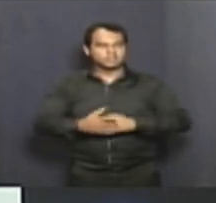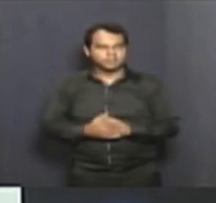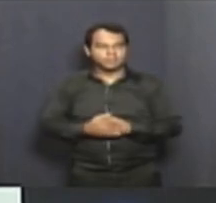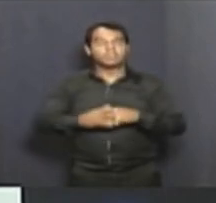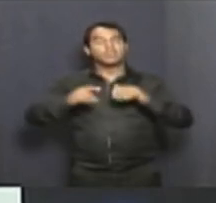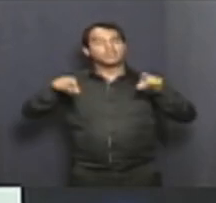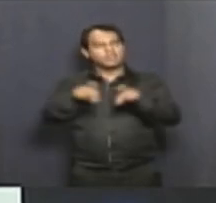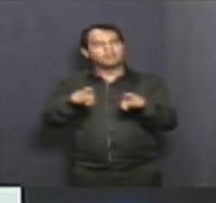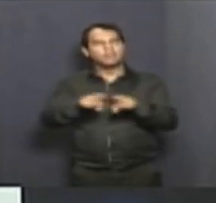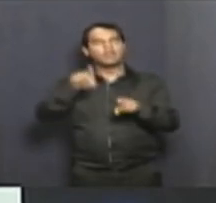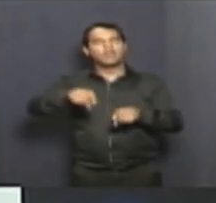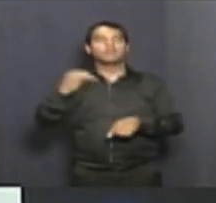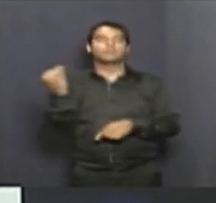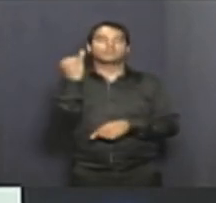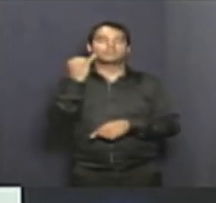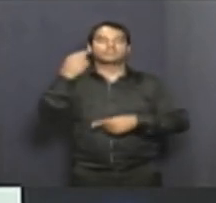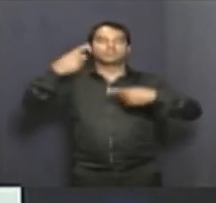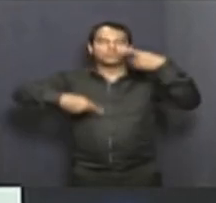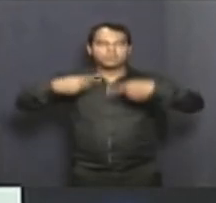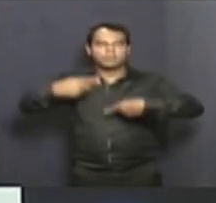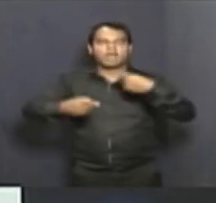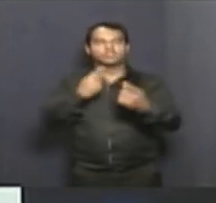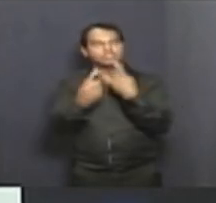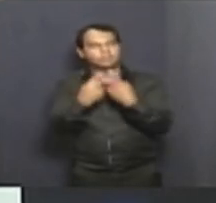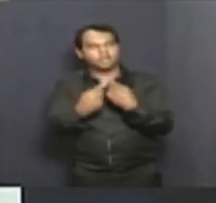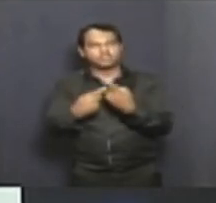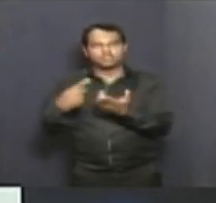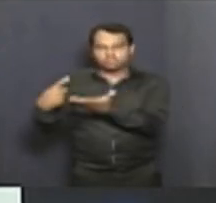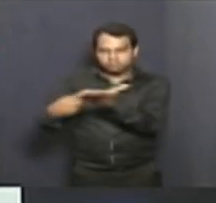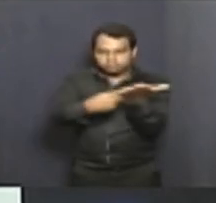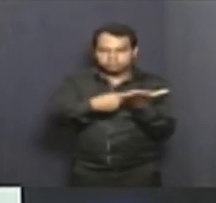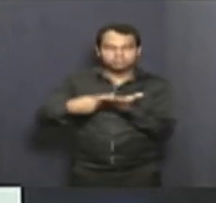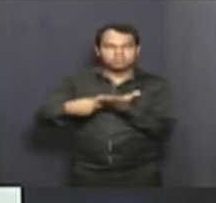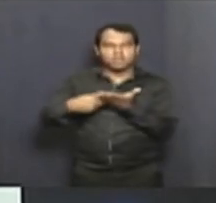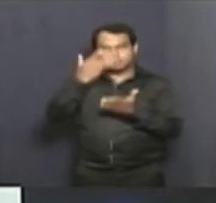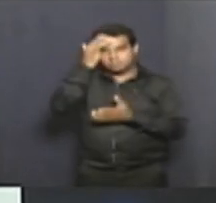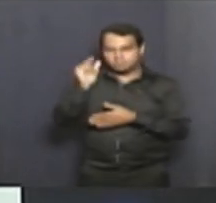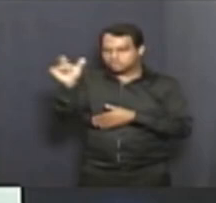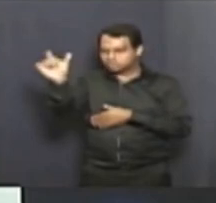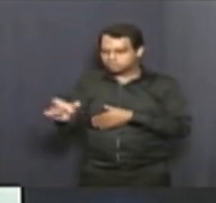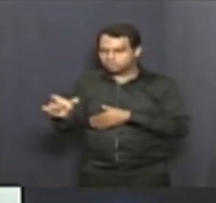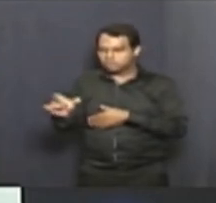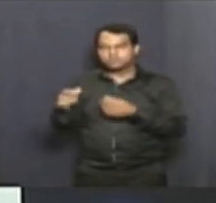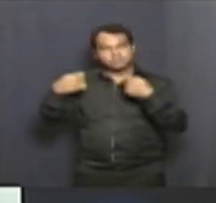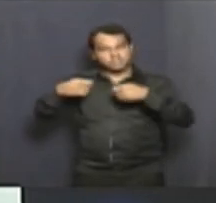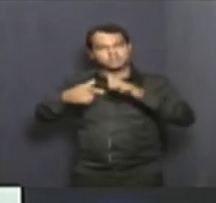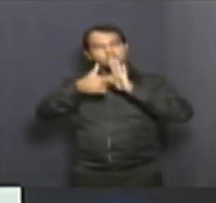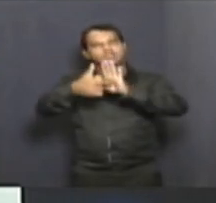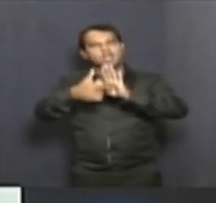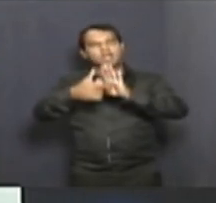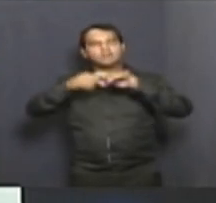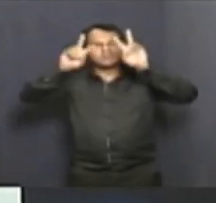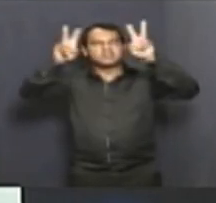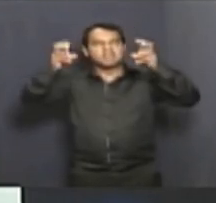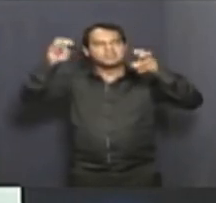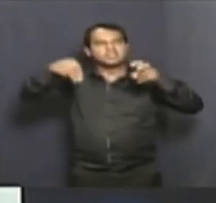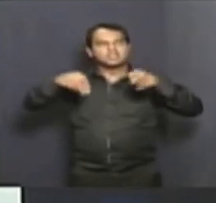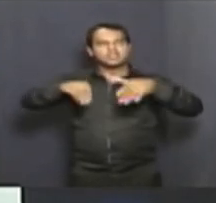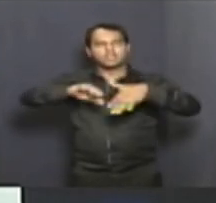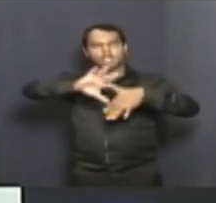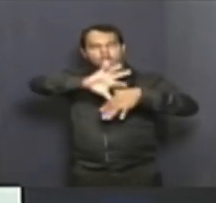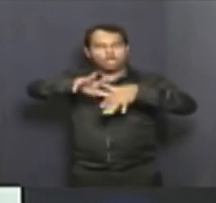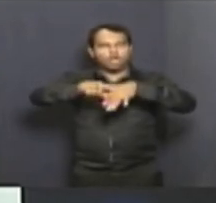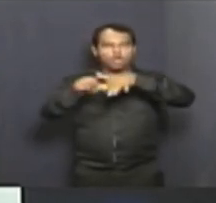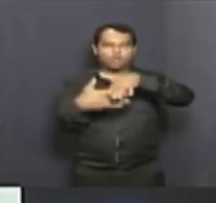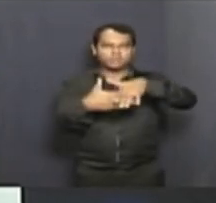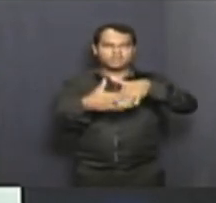importante também o debate que foi tratado por alguns candidatos aqui nós temos que tratar o tema sim corrupção banir a corrupção